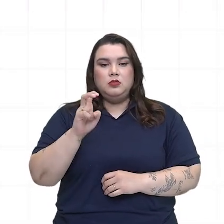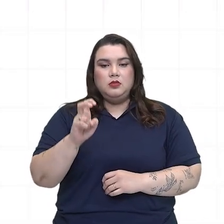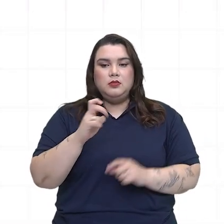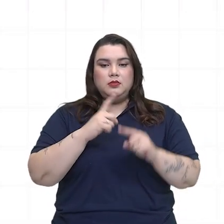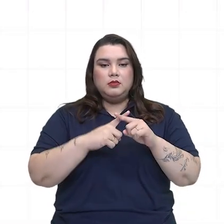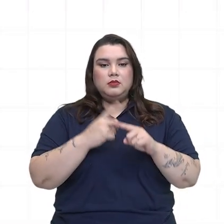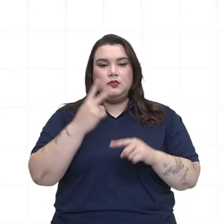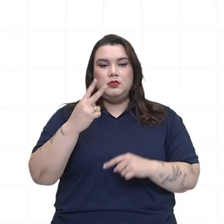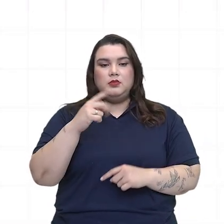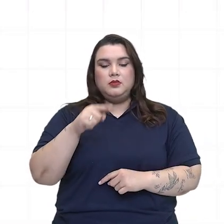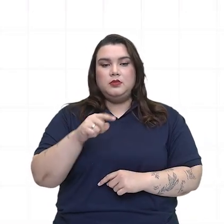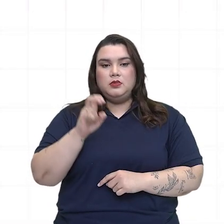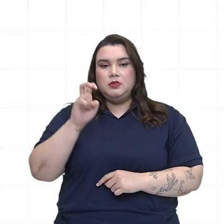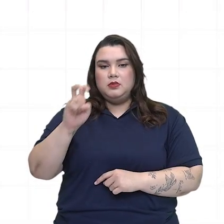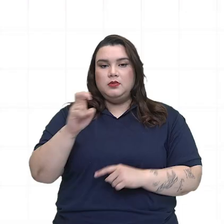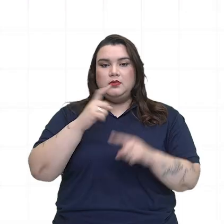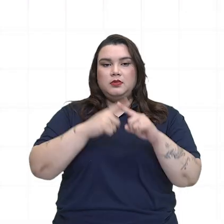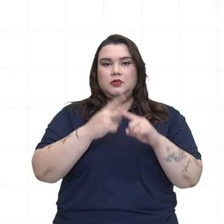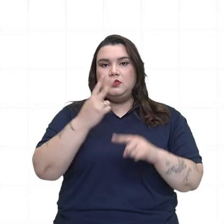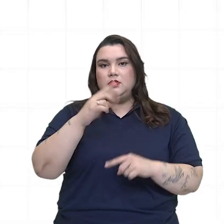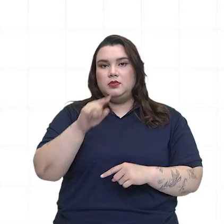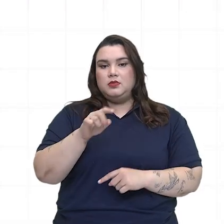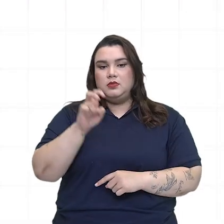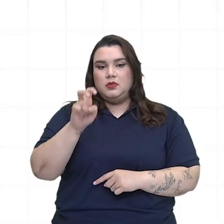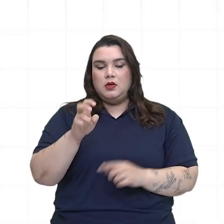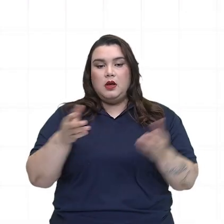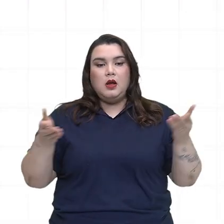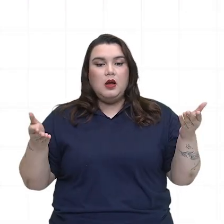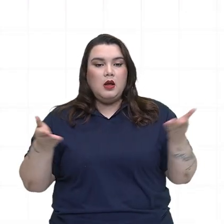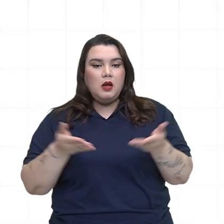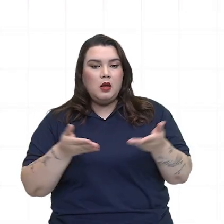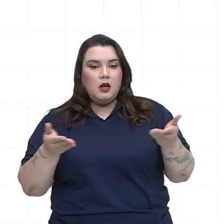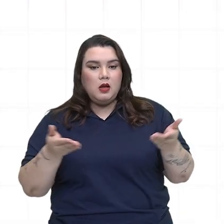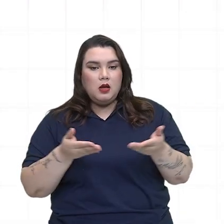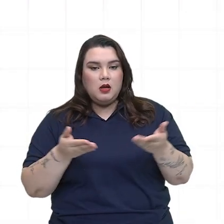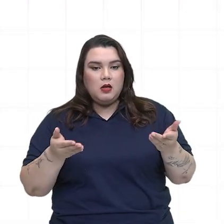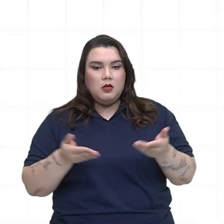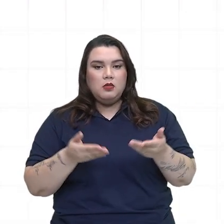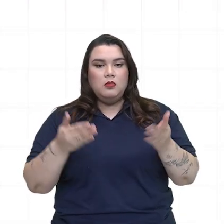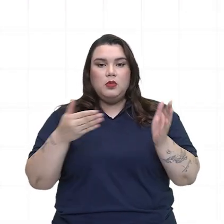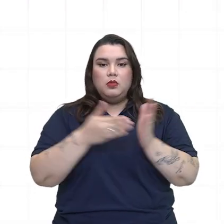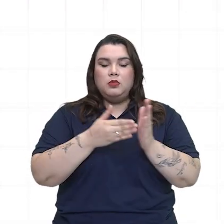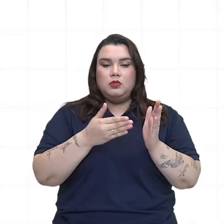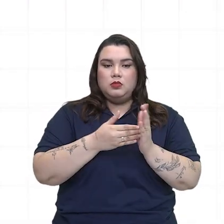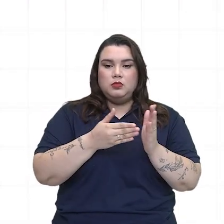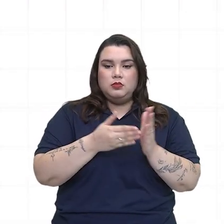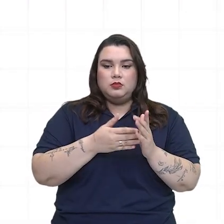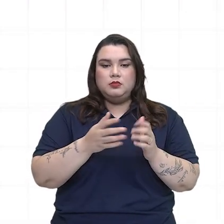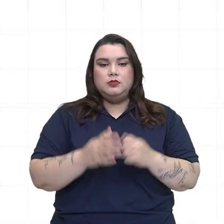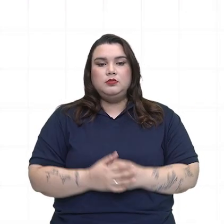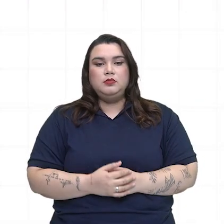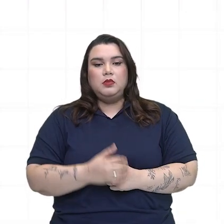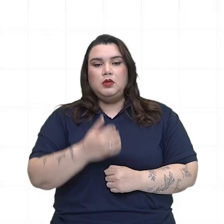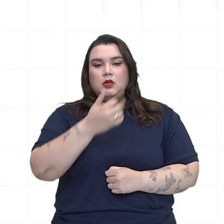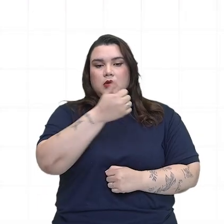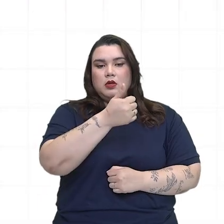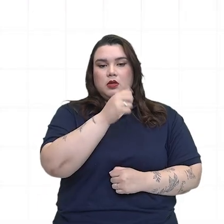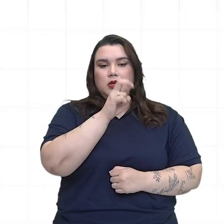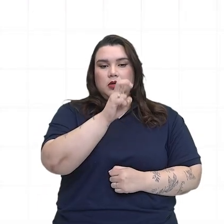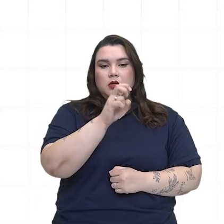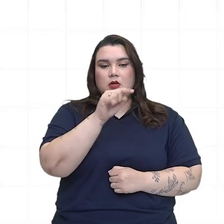vezes 2,5 vezes 2,5. E agora, pelo último, né? Então, pega o